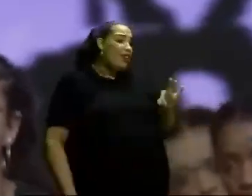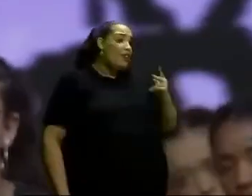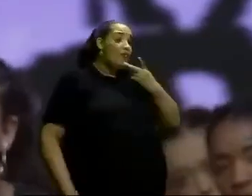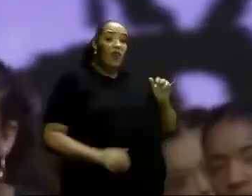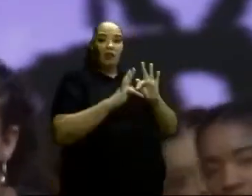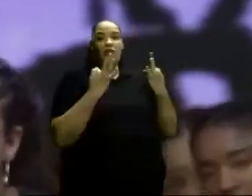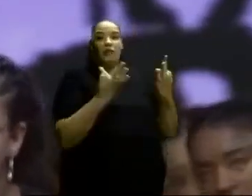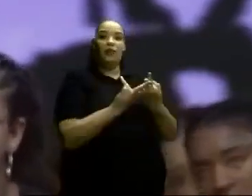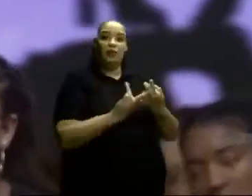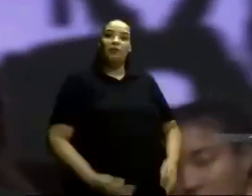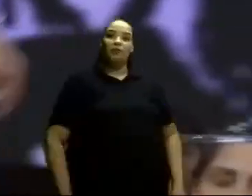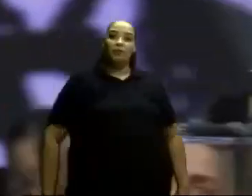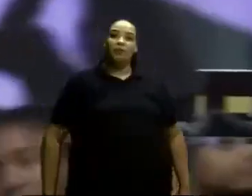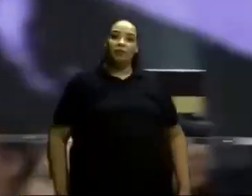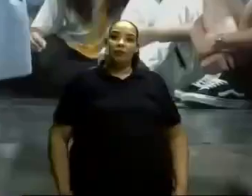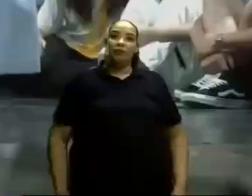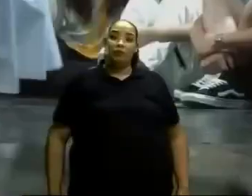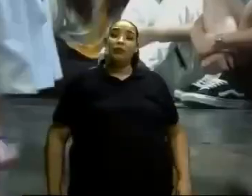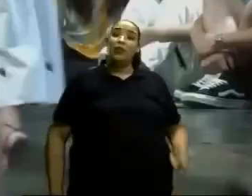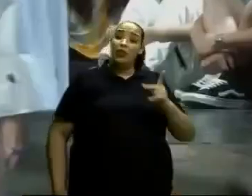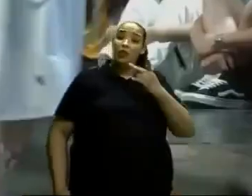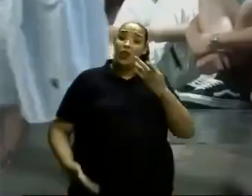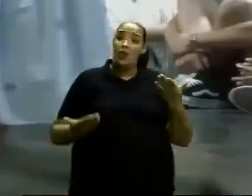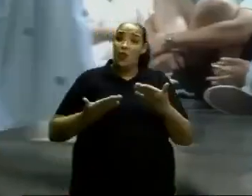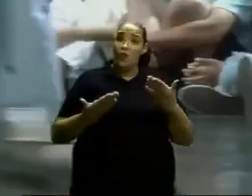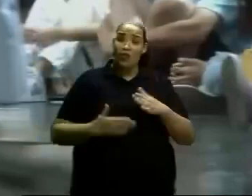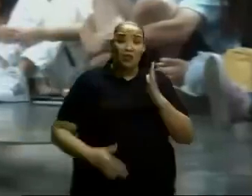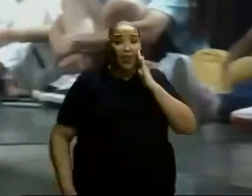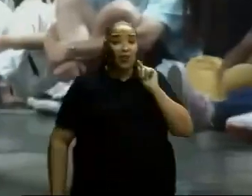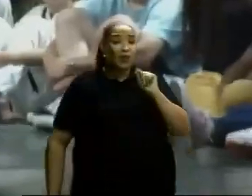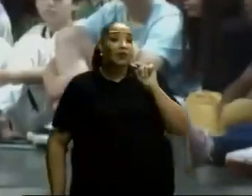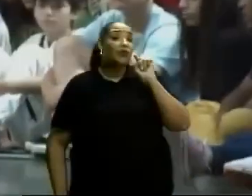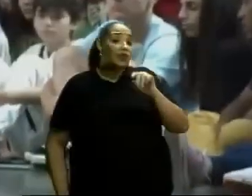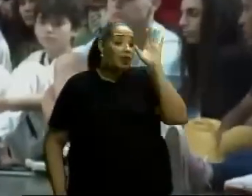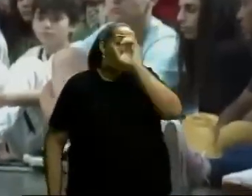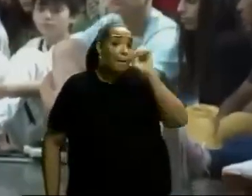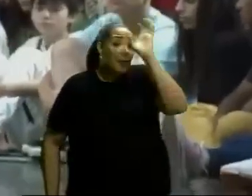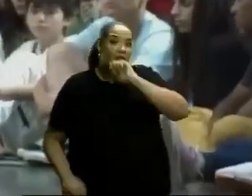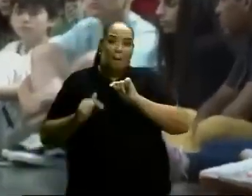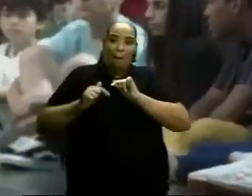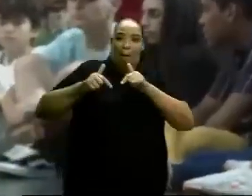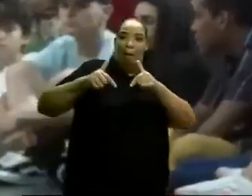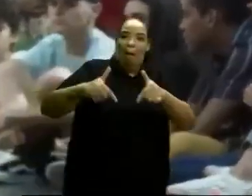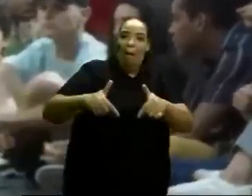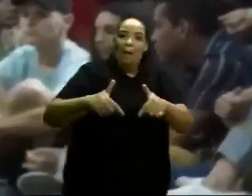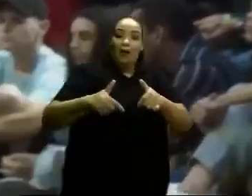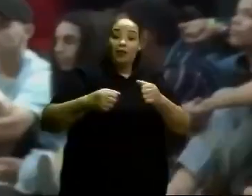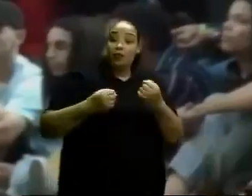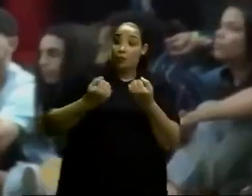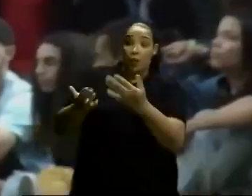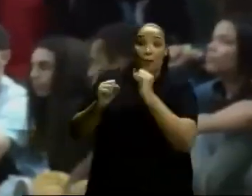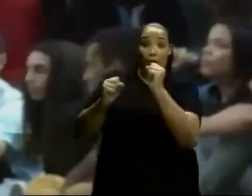família. E Deus te trouxe hoje aqui para dizer, sabe o quê? Você aprendeu a reagir, mas quando eu te dei poder para agir, você